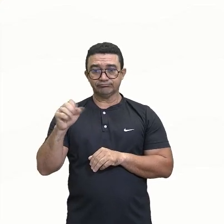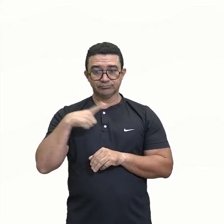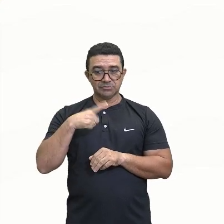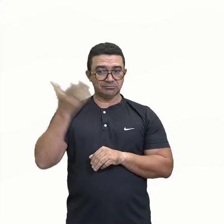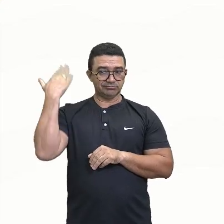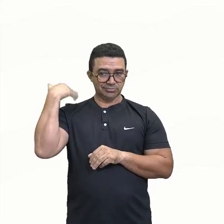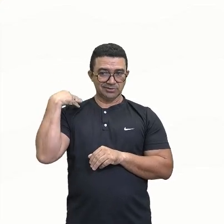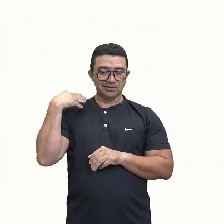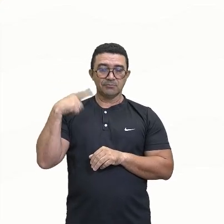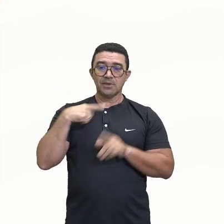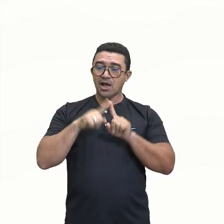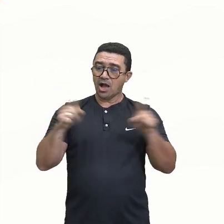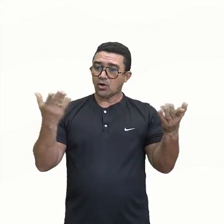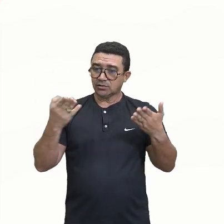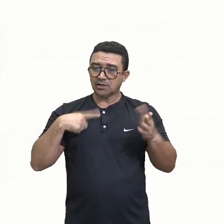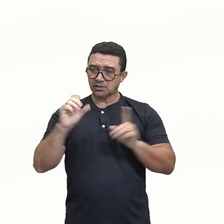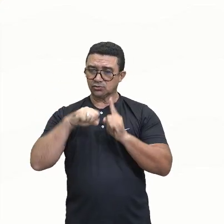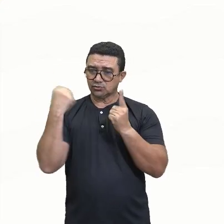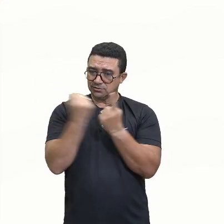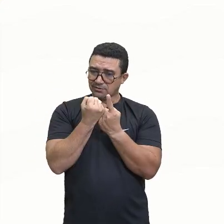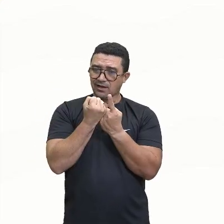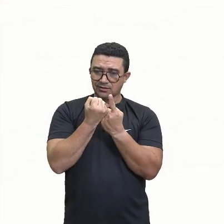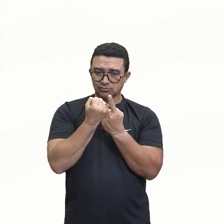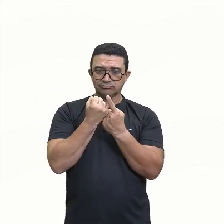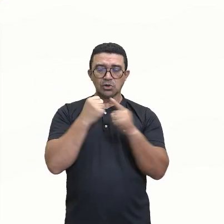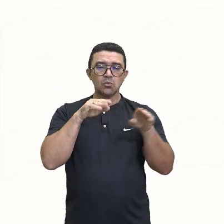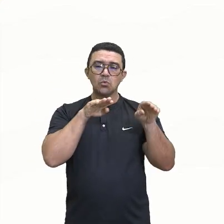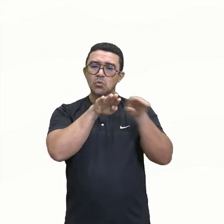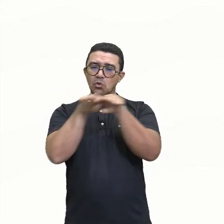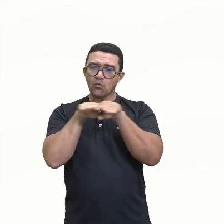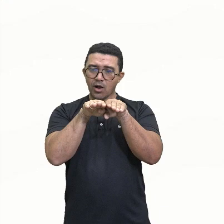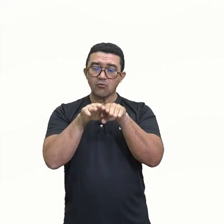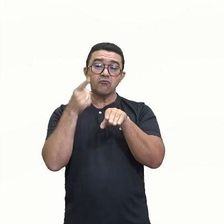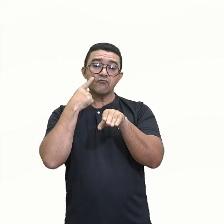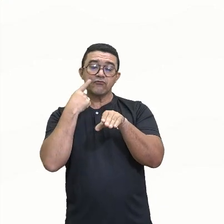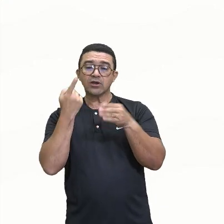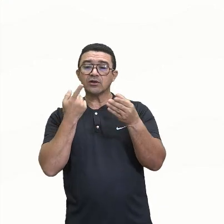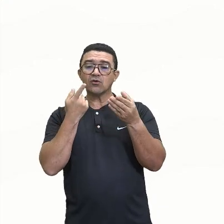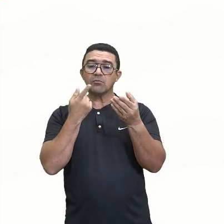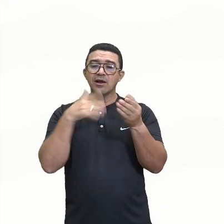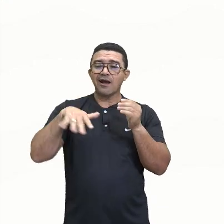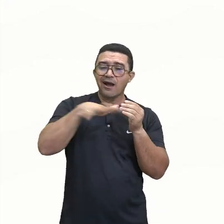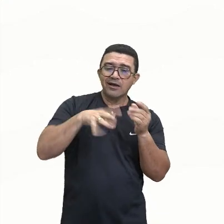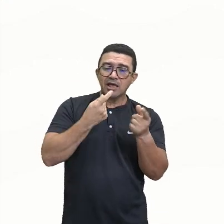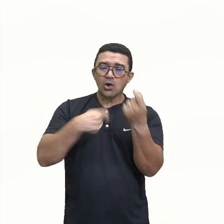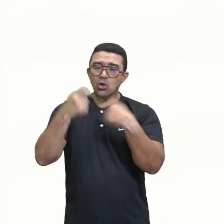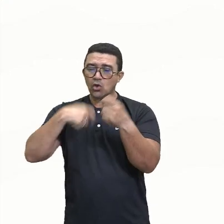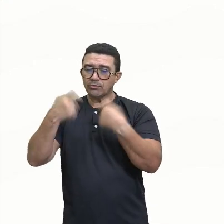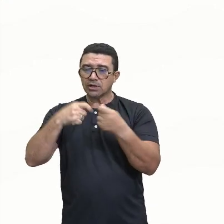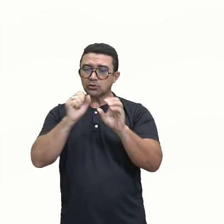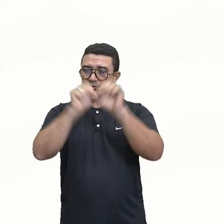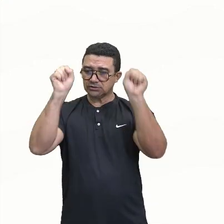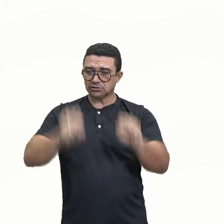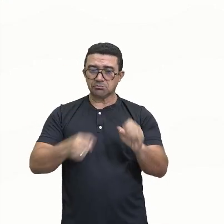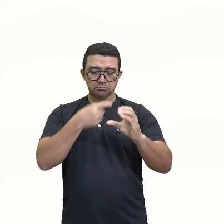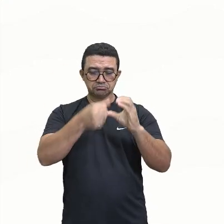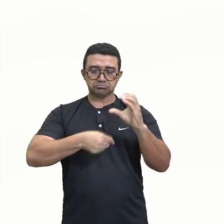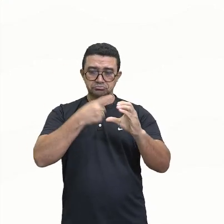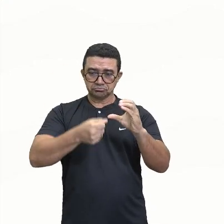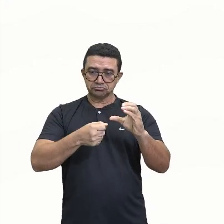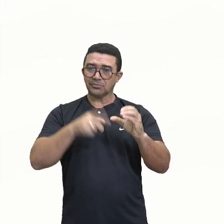igualitária. Quando a gente vai ver a questão econômica de um país capitalista, do sistema capitalista, a gente vê uma